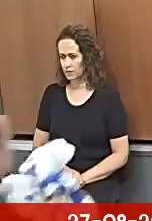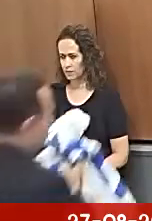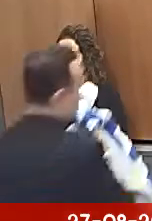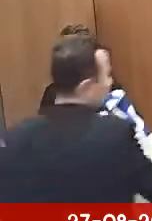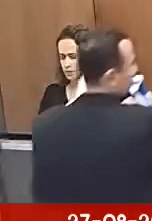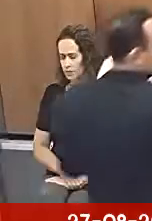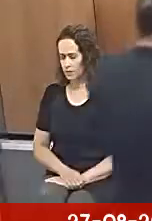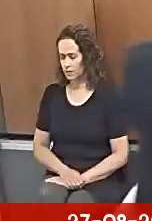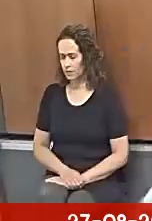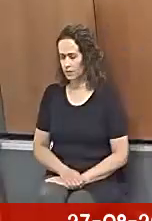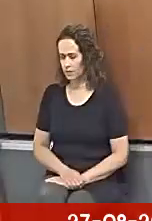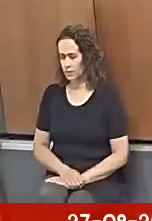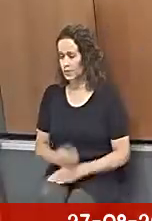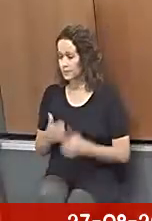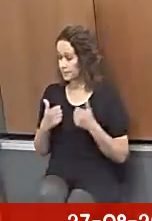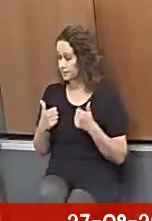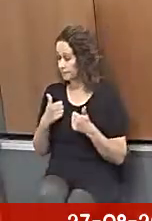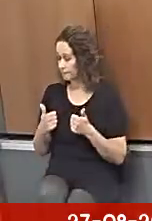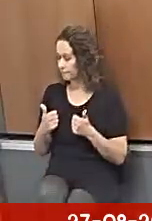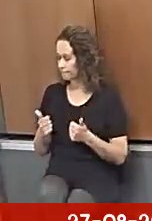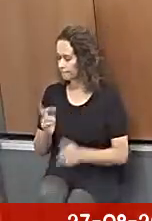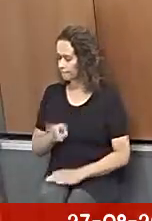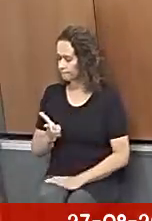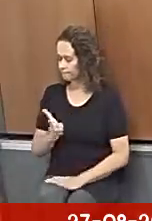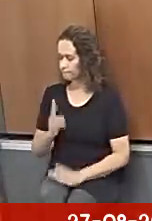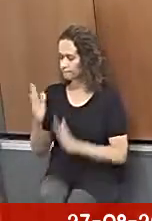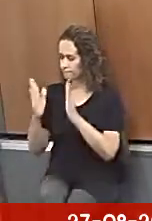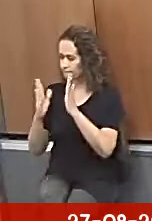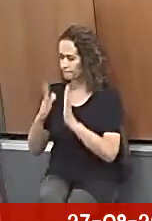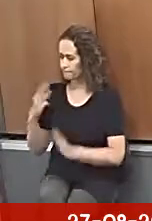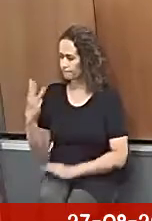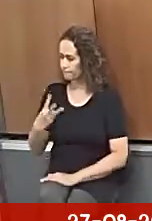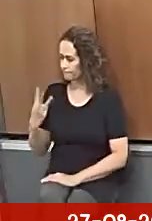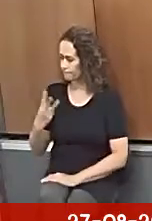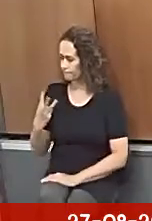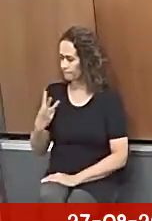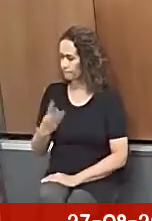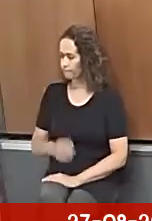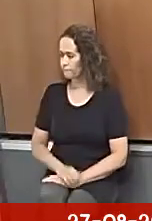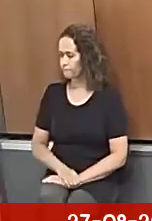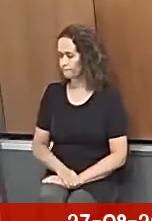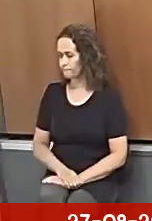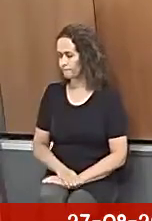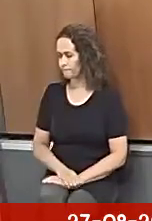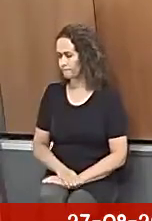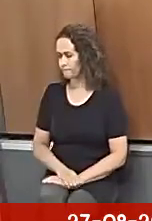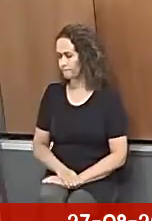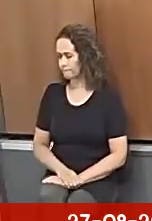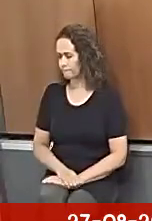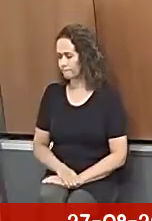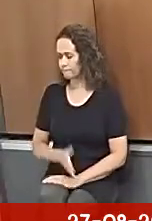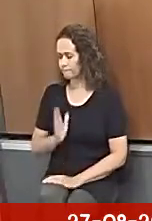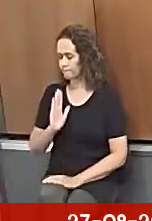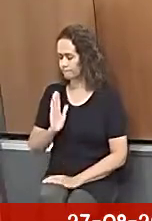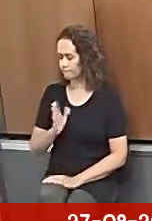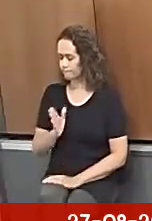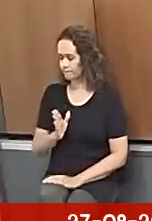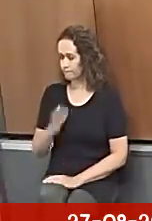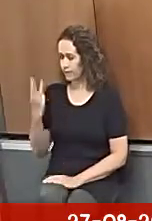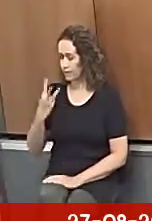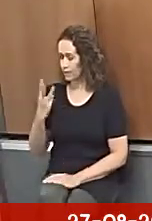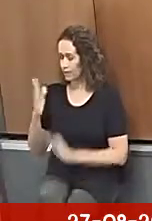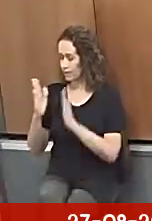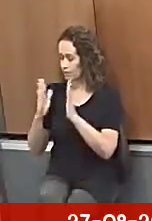muito bem então vamos passar para a terceira parte primeira fase passa se a primeira fase da terceira parte da reunião que